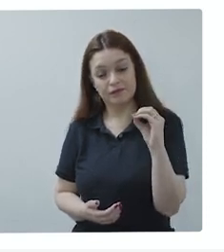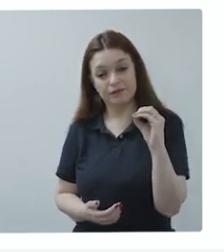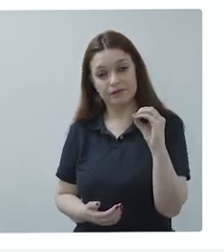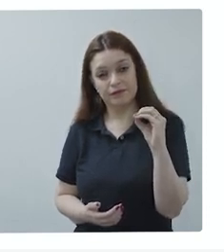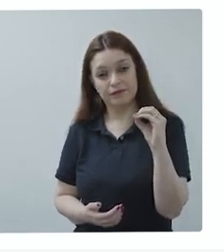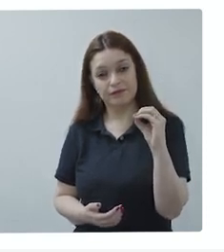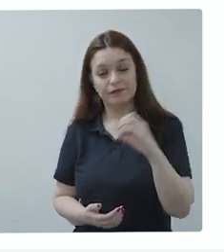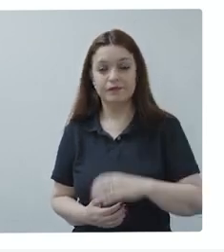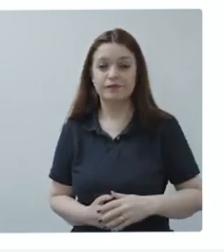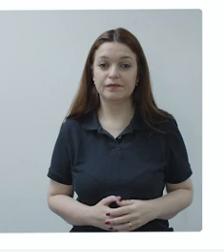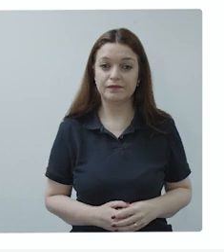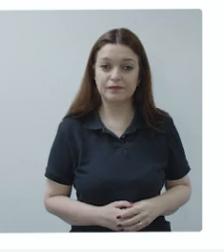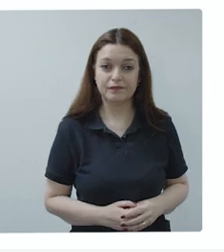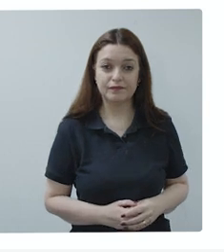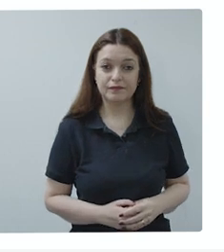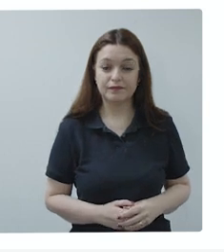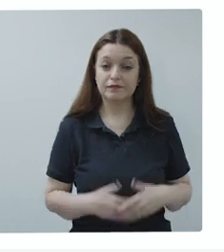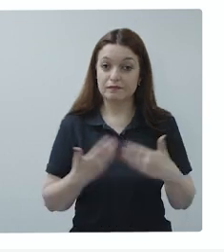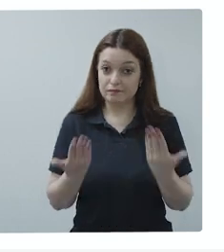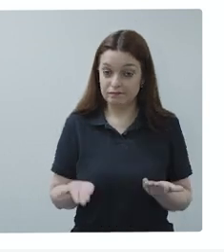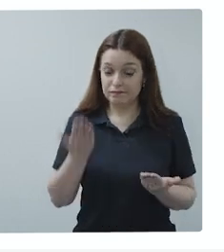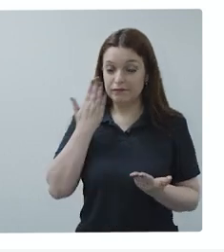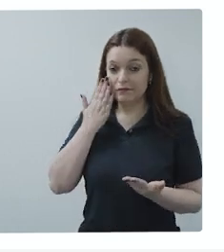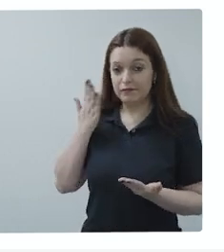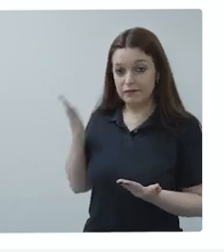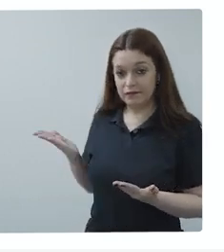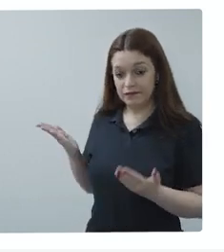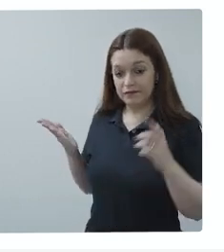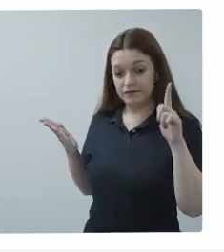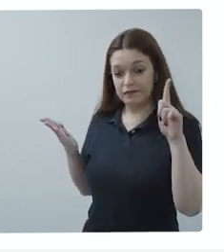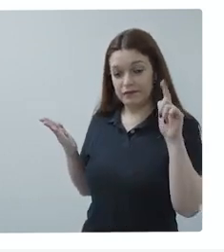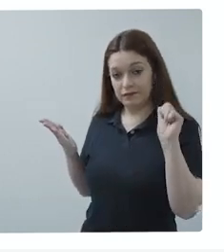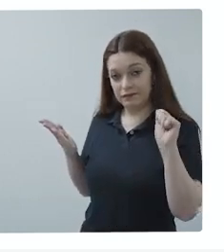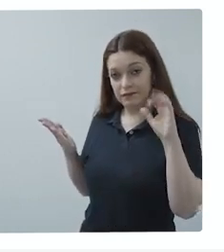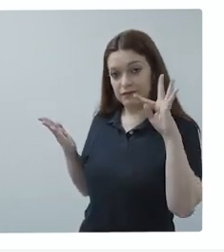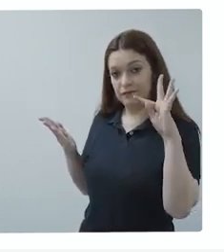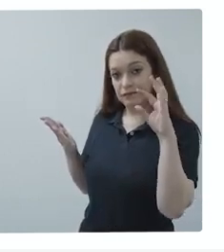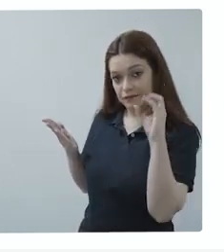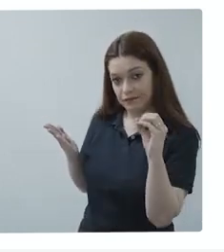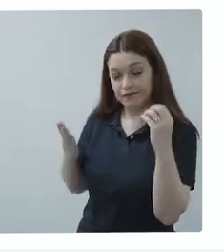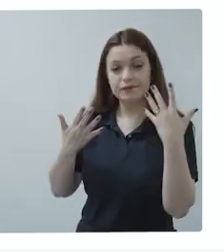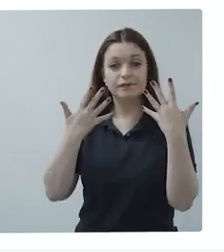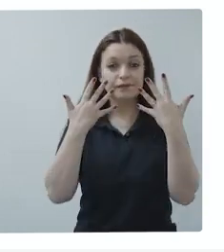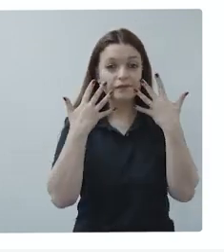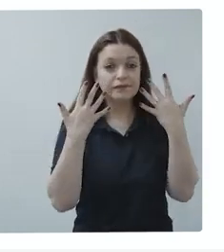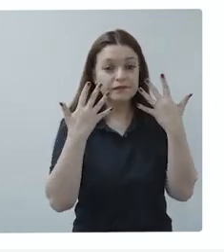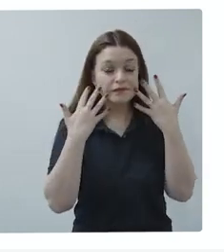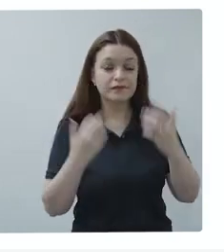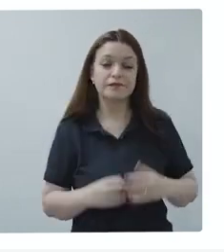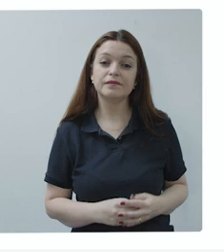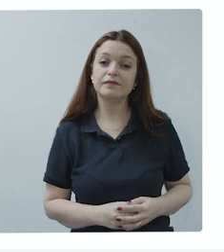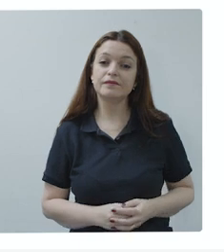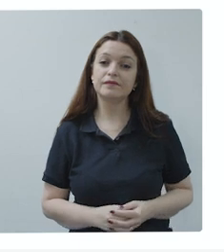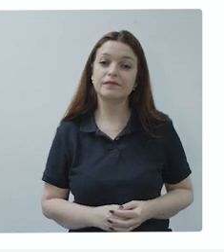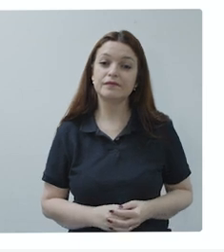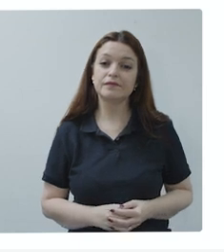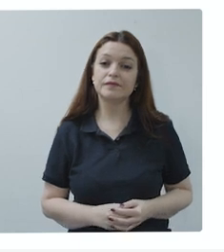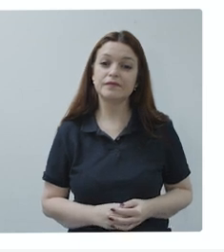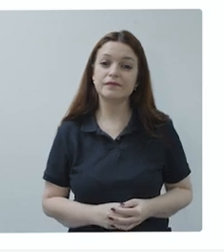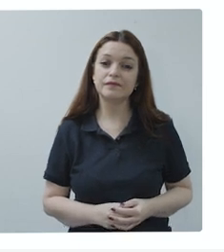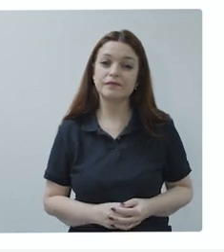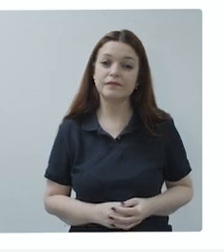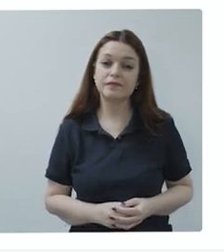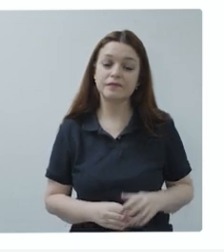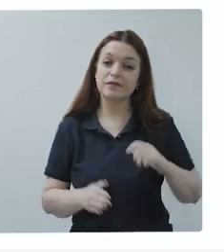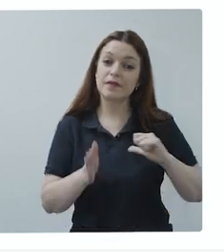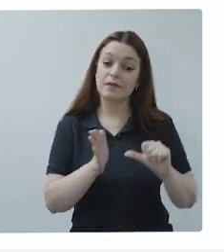O. Formamos, então, a palavra gato. A primeira letra da